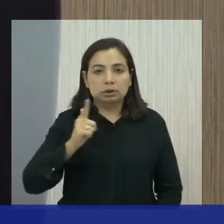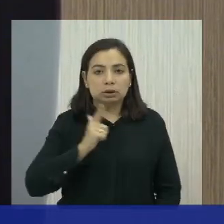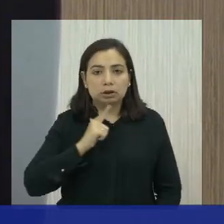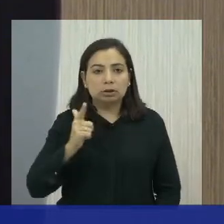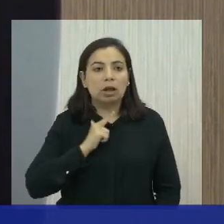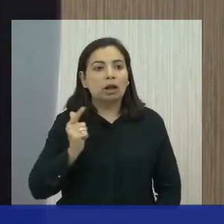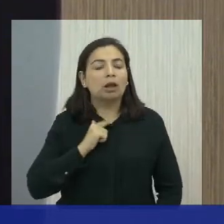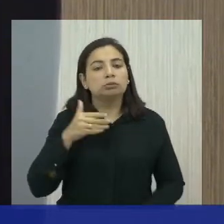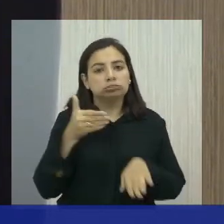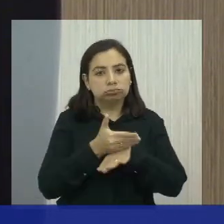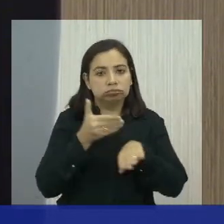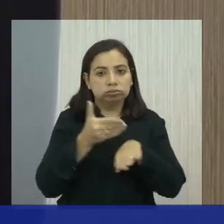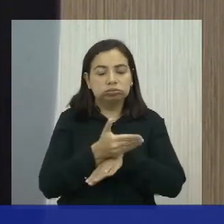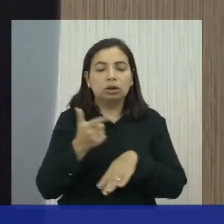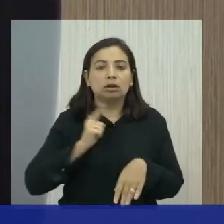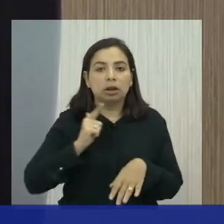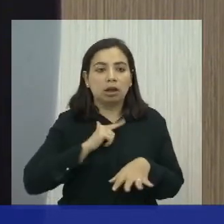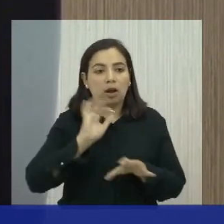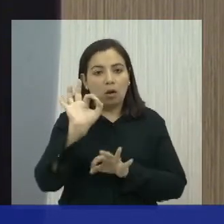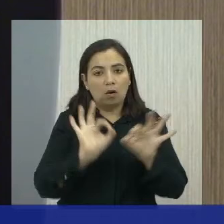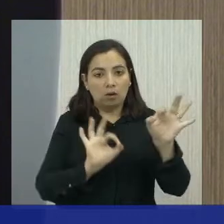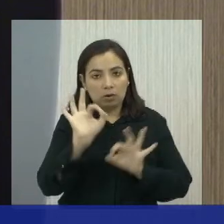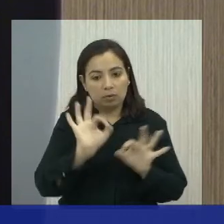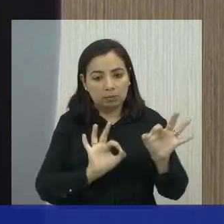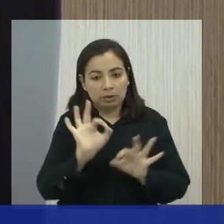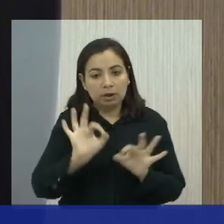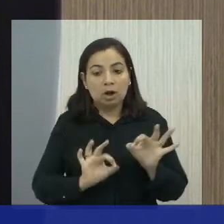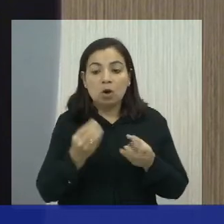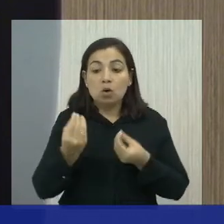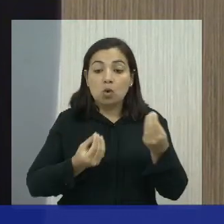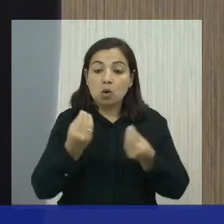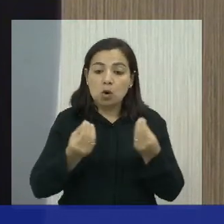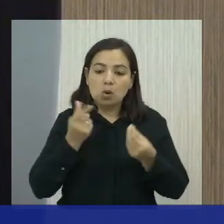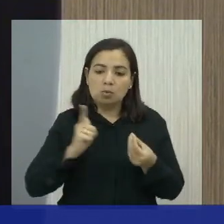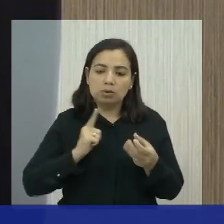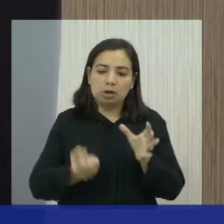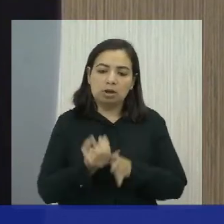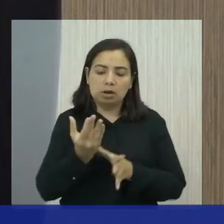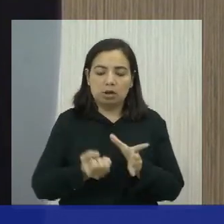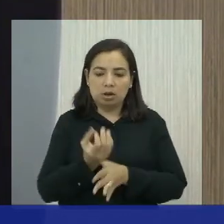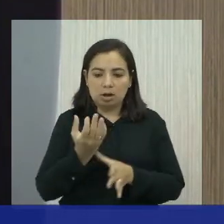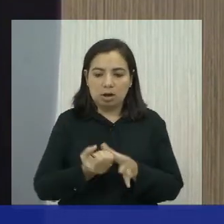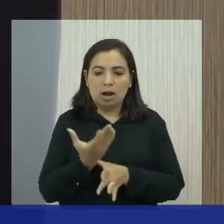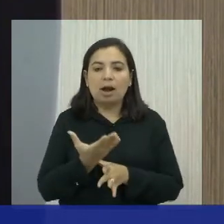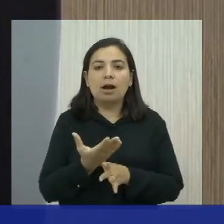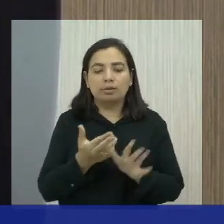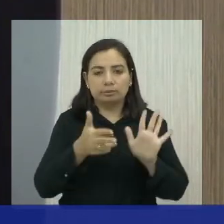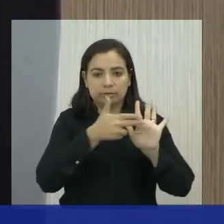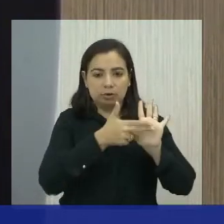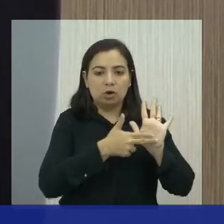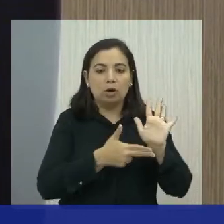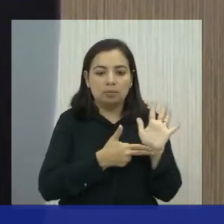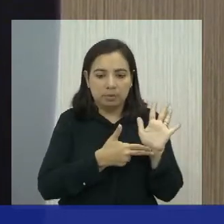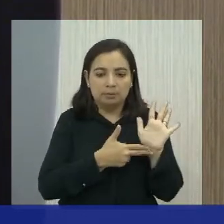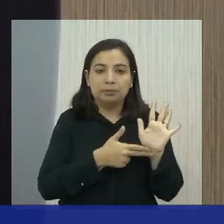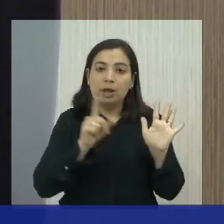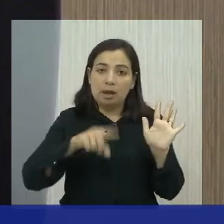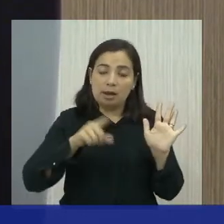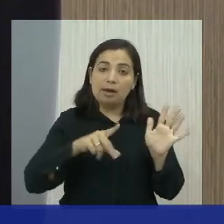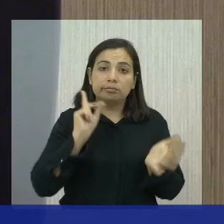de elaboração das normas municipais, né? Então, é a contribuição